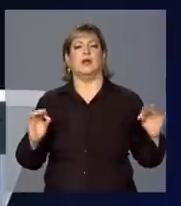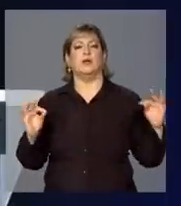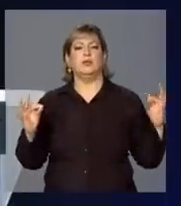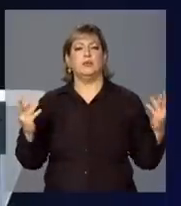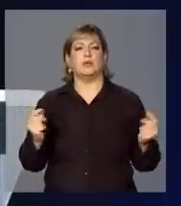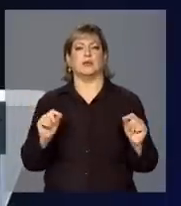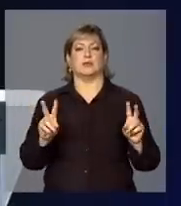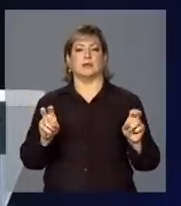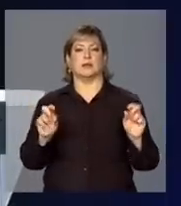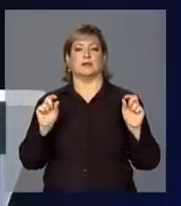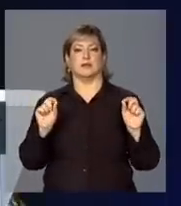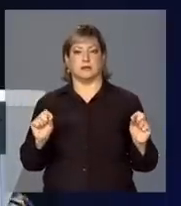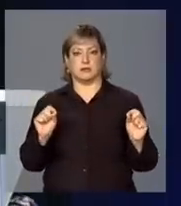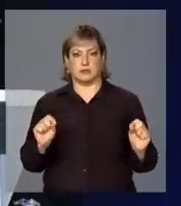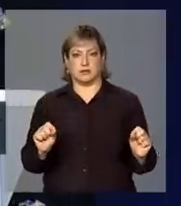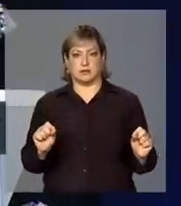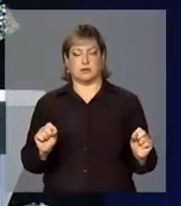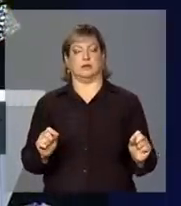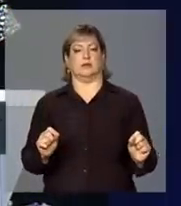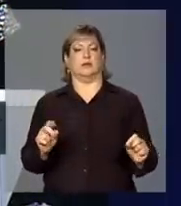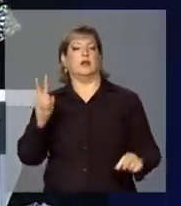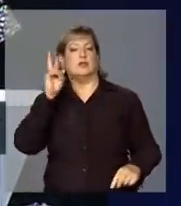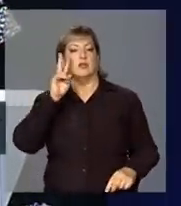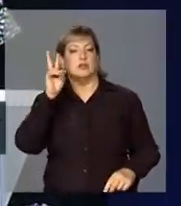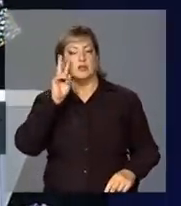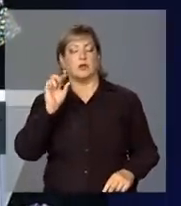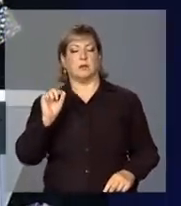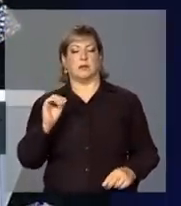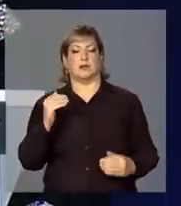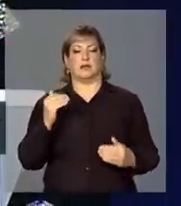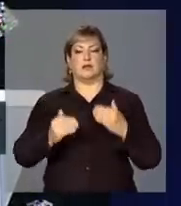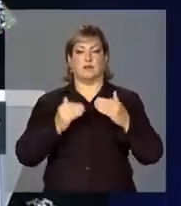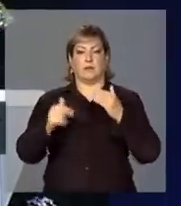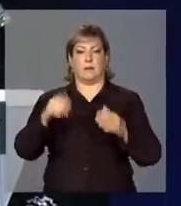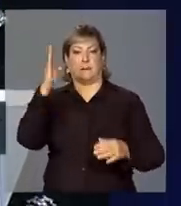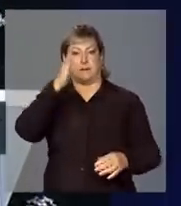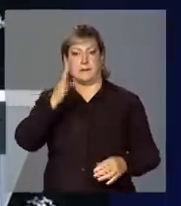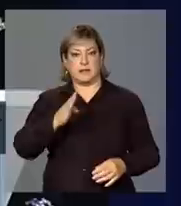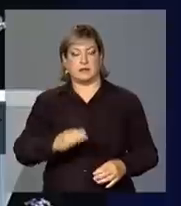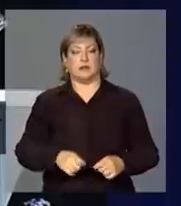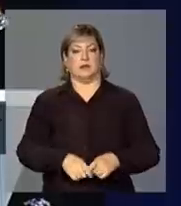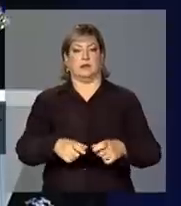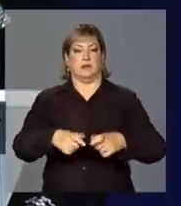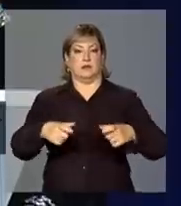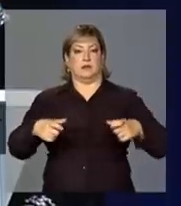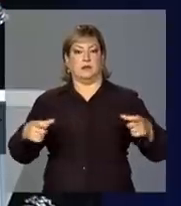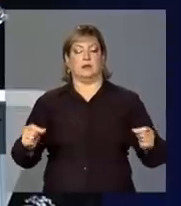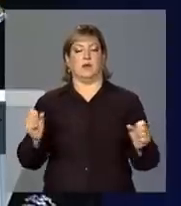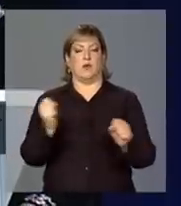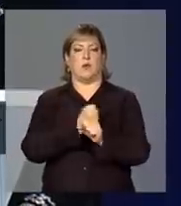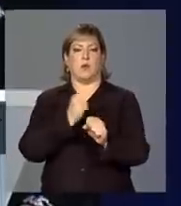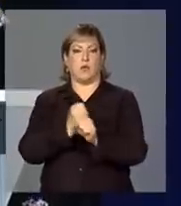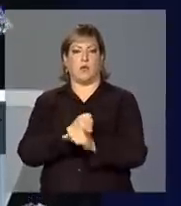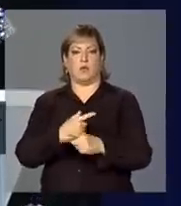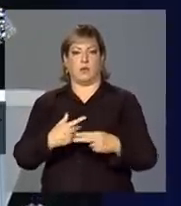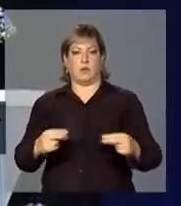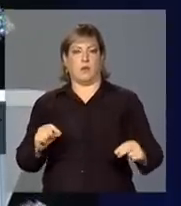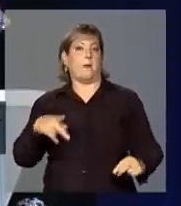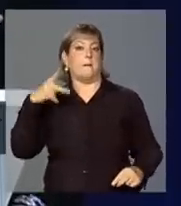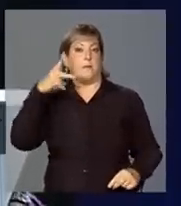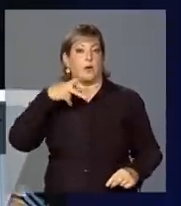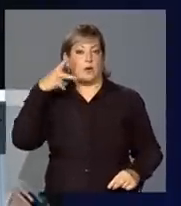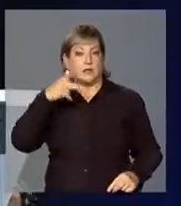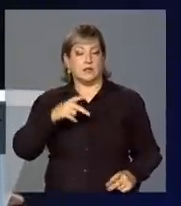questões relativas ao desenvolvimento do Brasil, ampliação da sua infraestrutura,